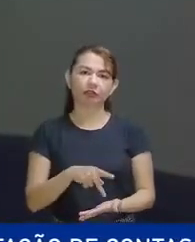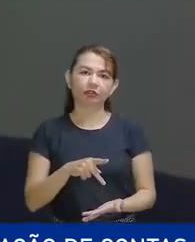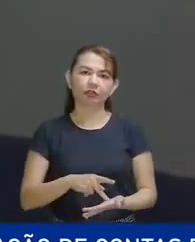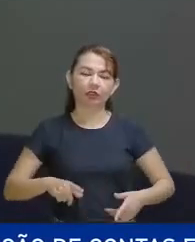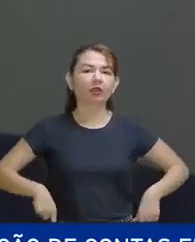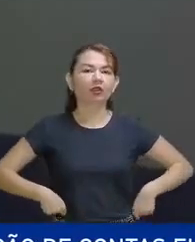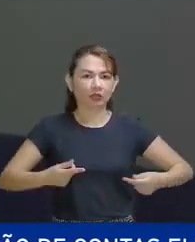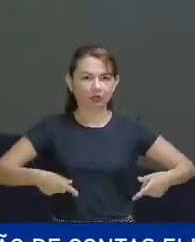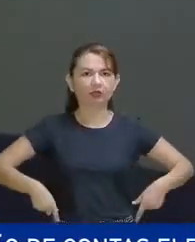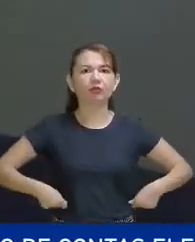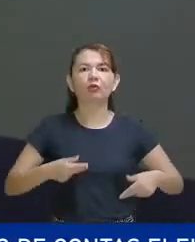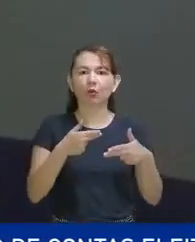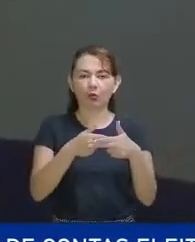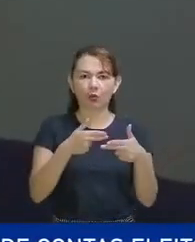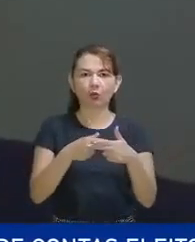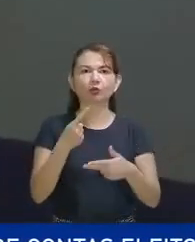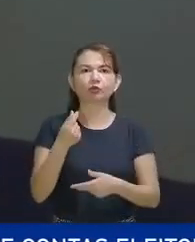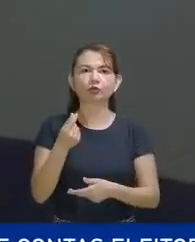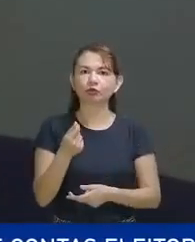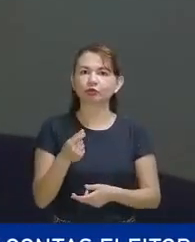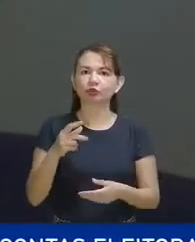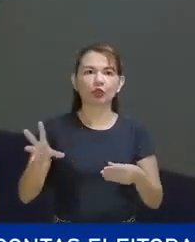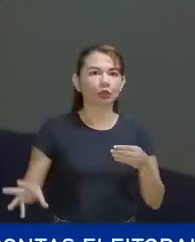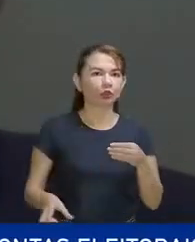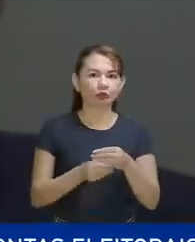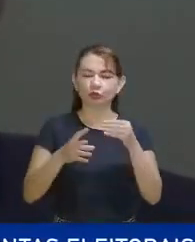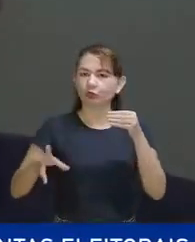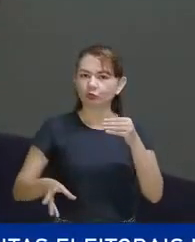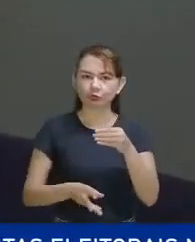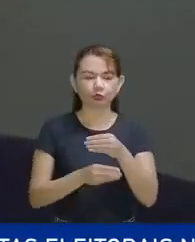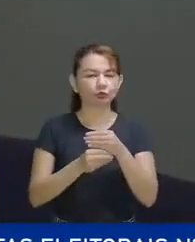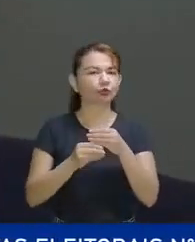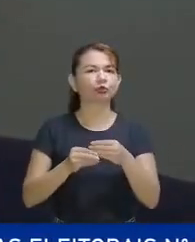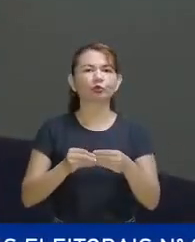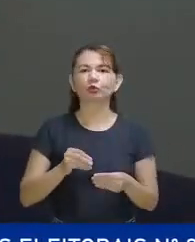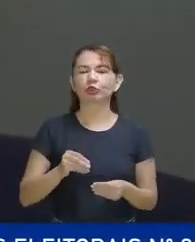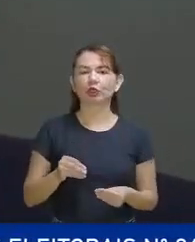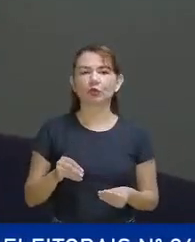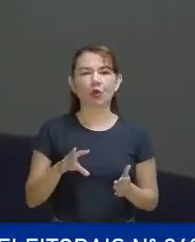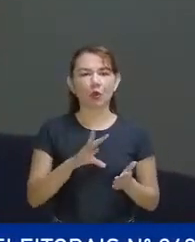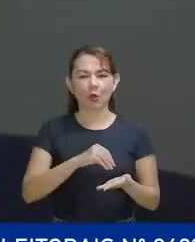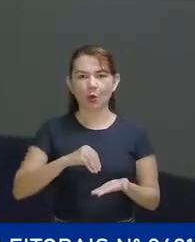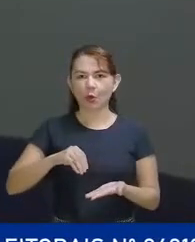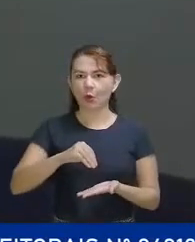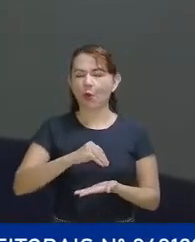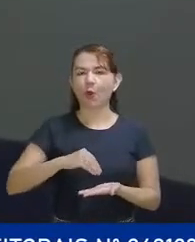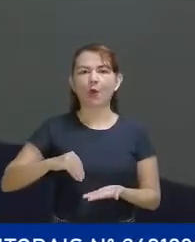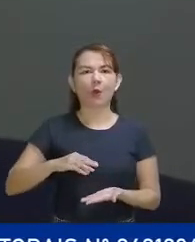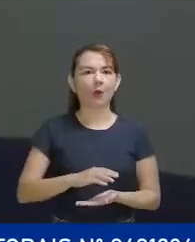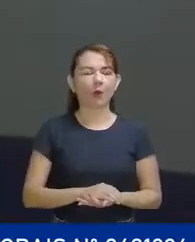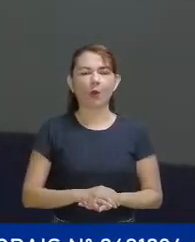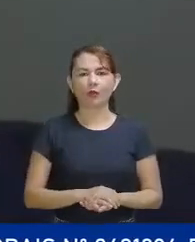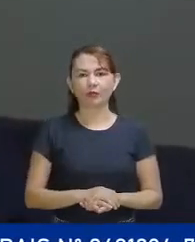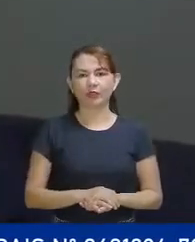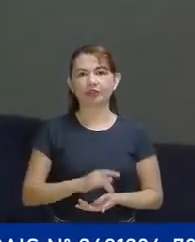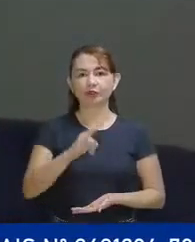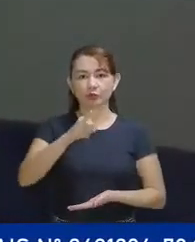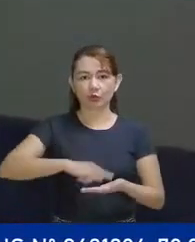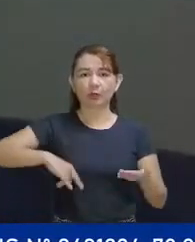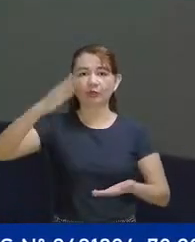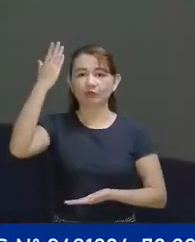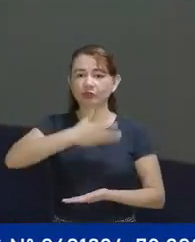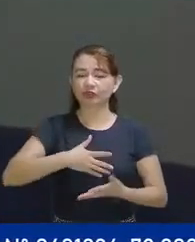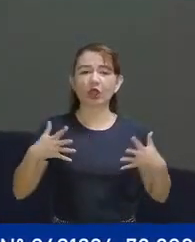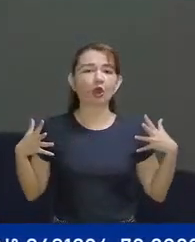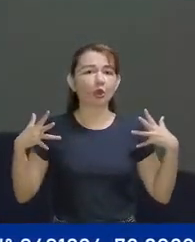gasto ocorreu. Juntamos vídeos, documentação, cópia de nota fiscal, o próprio tribunal e o